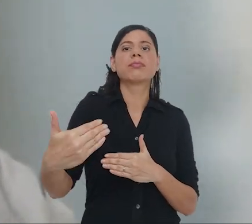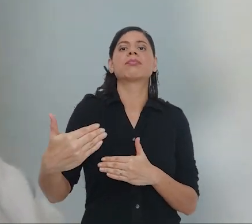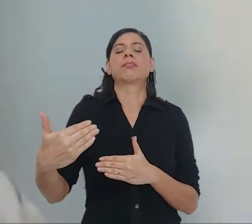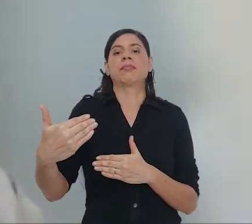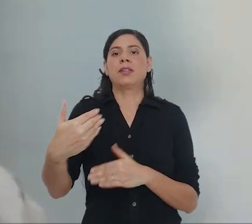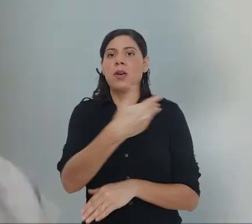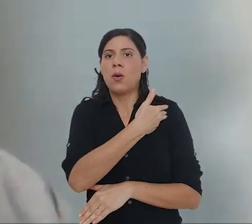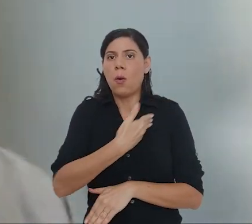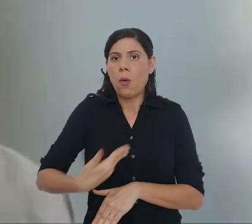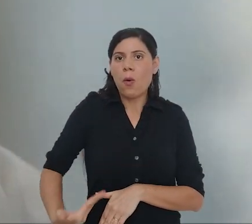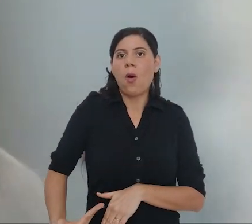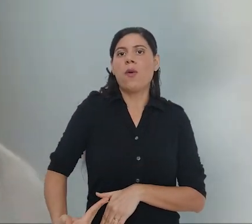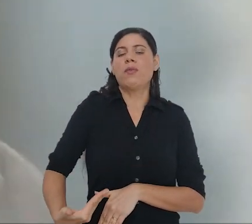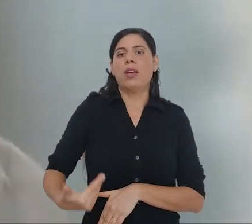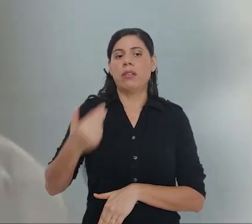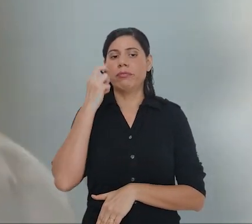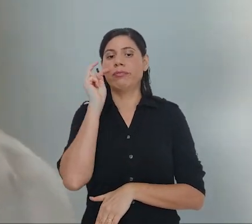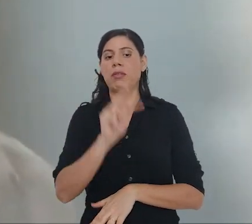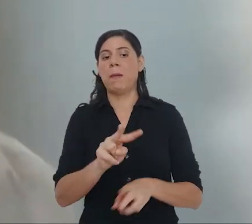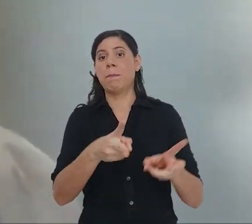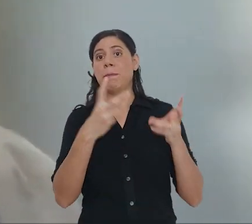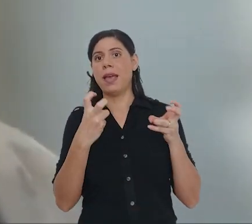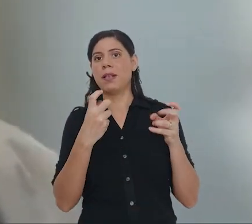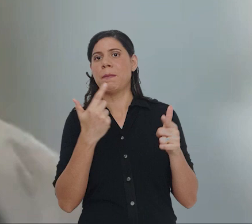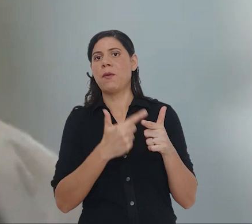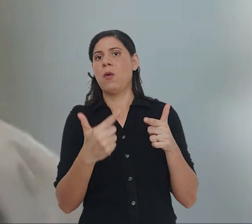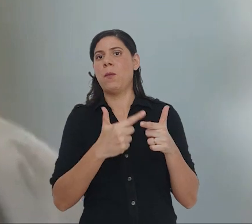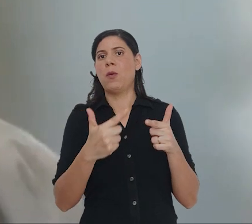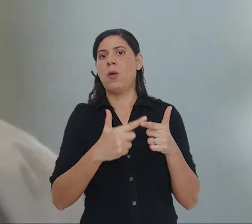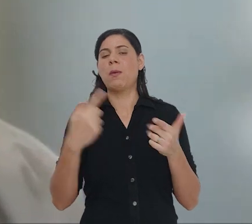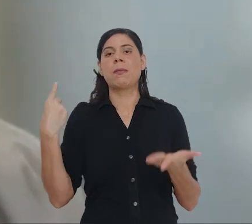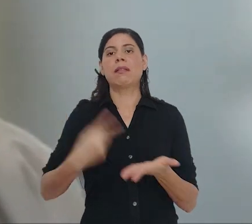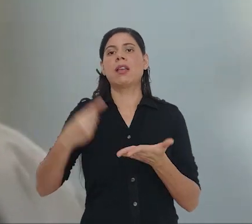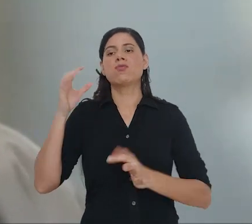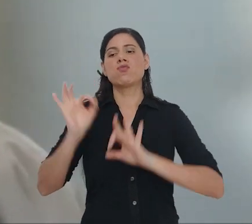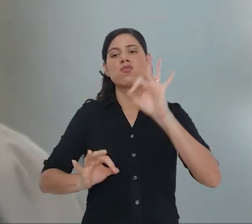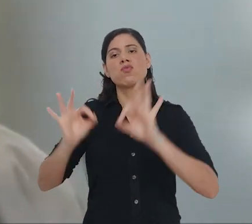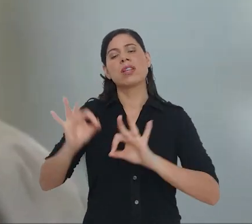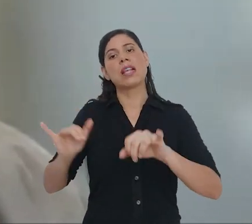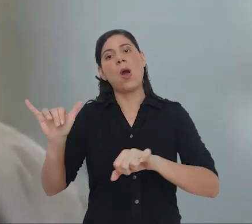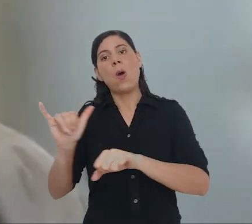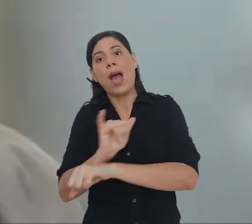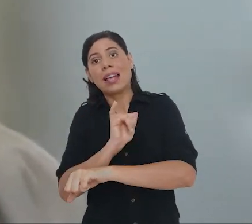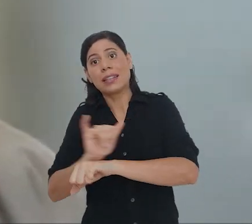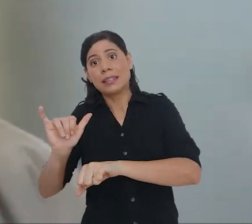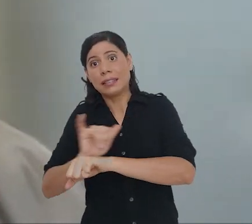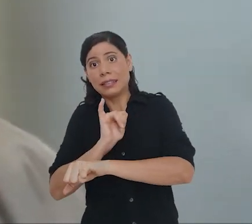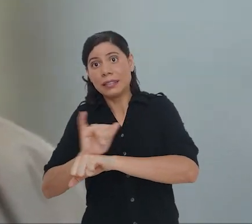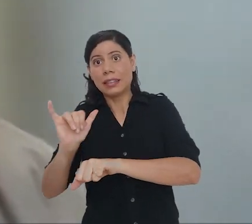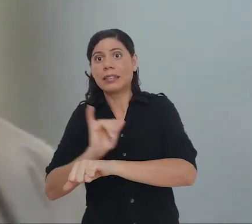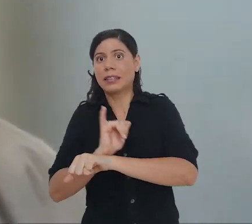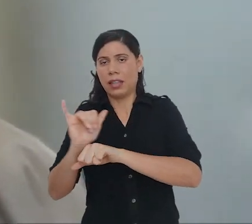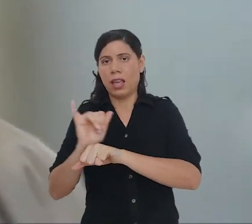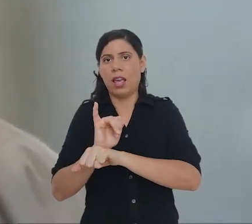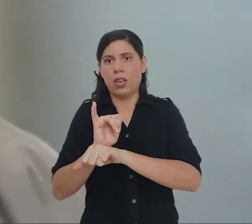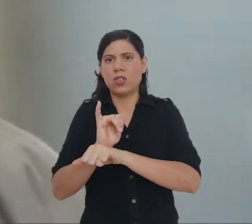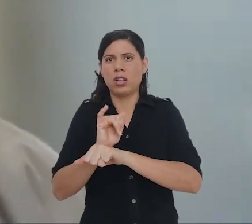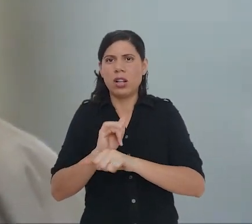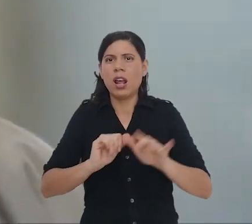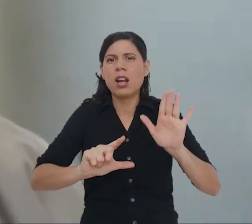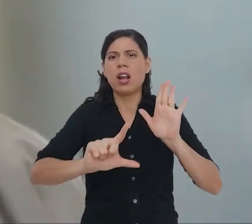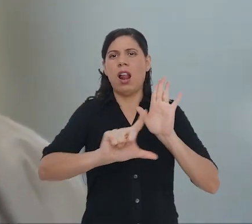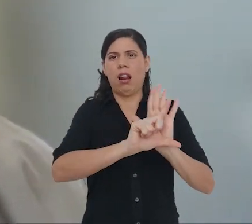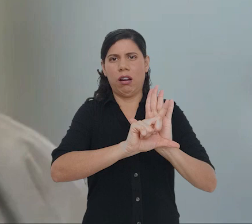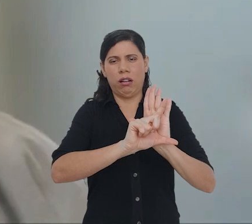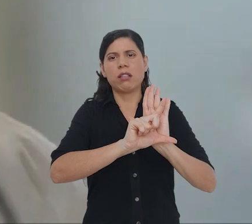o governo, reconhecendo o problema, decidiu montar uma estratégia executiva e buscando vias